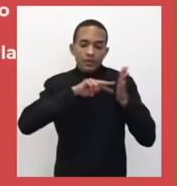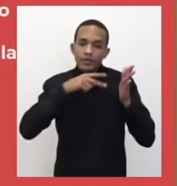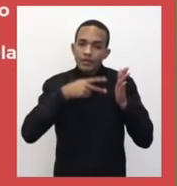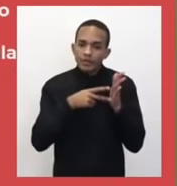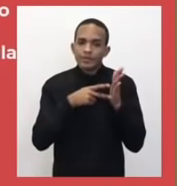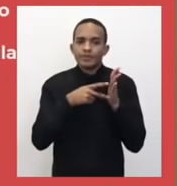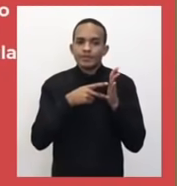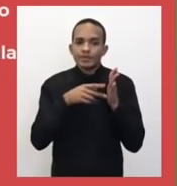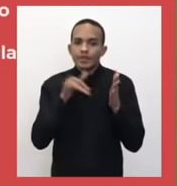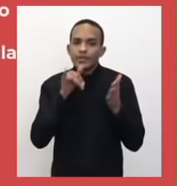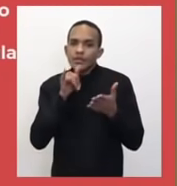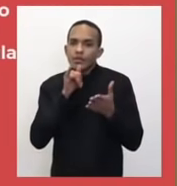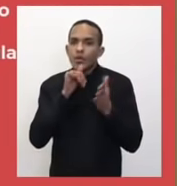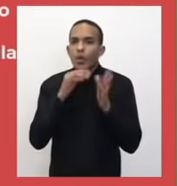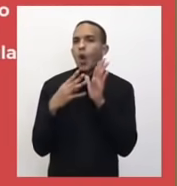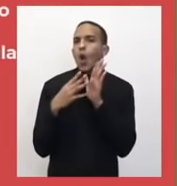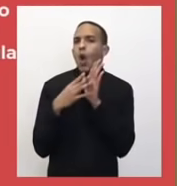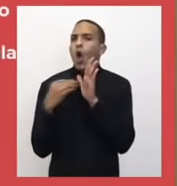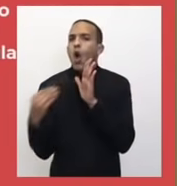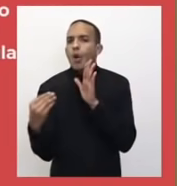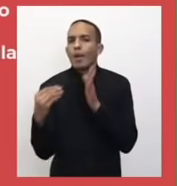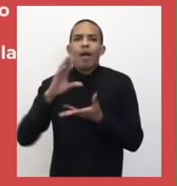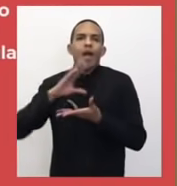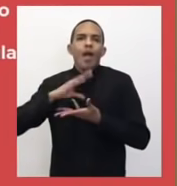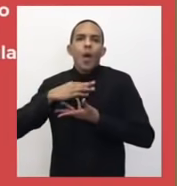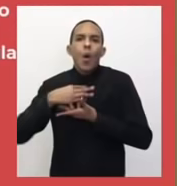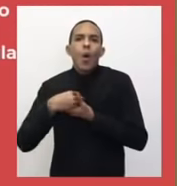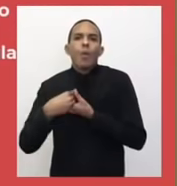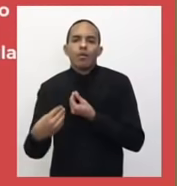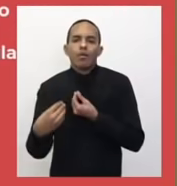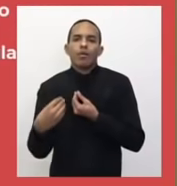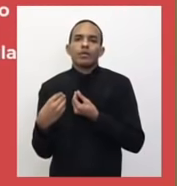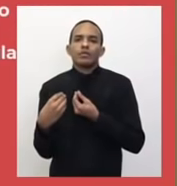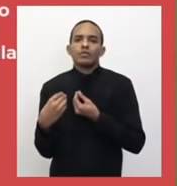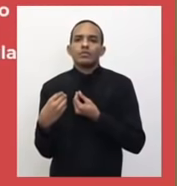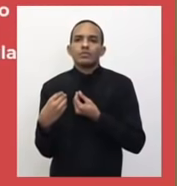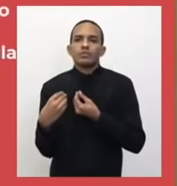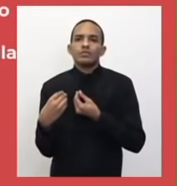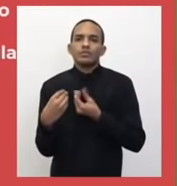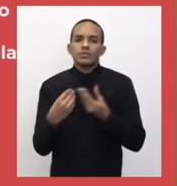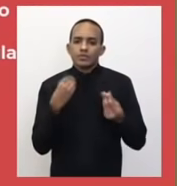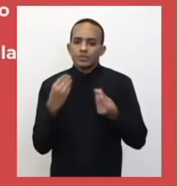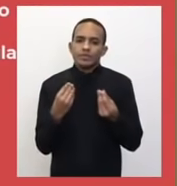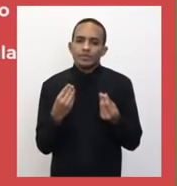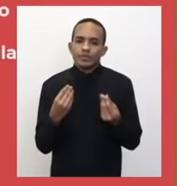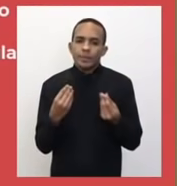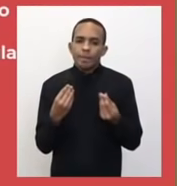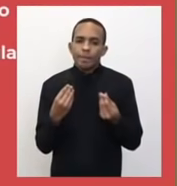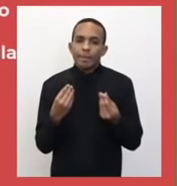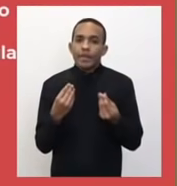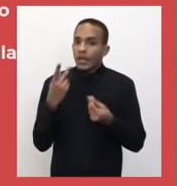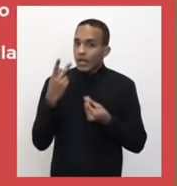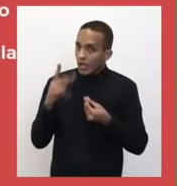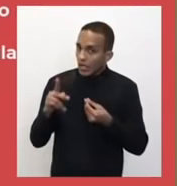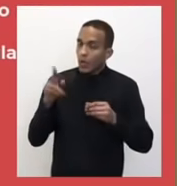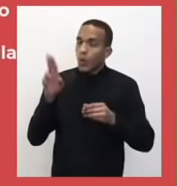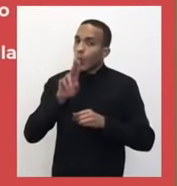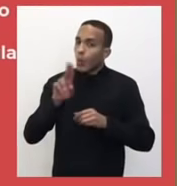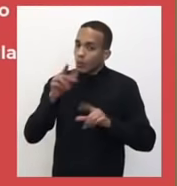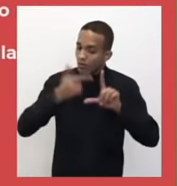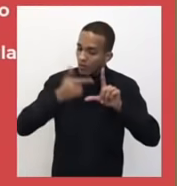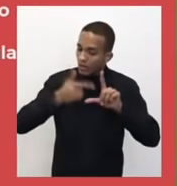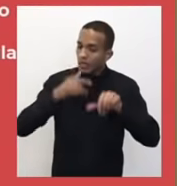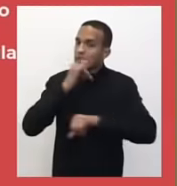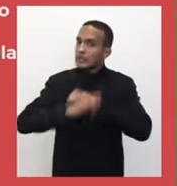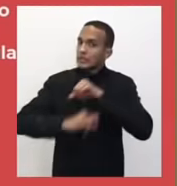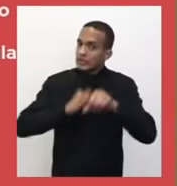significa imitação, né? Imitação. Bacana, né? Chamar imitação. E ele é muito utilizado na